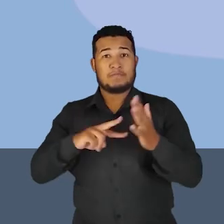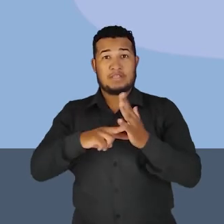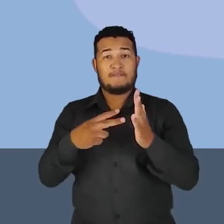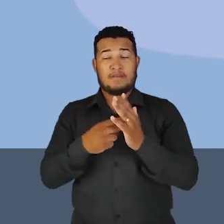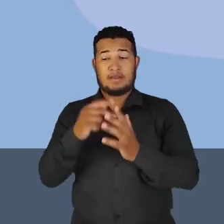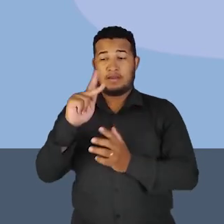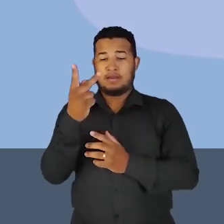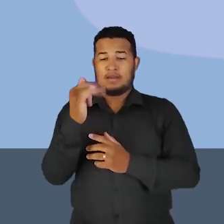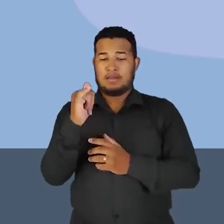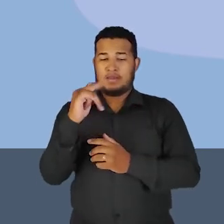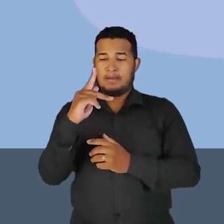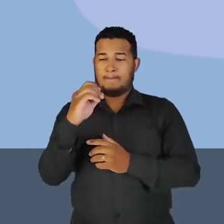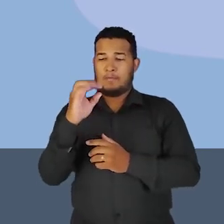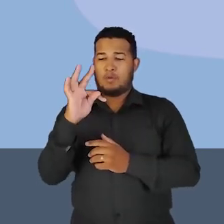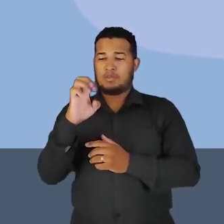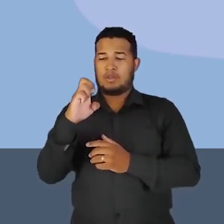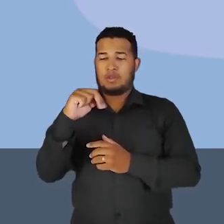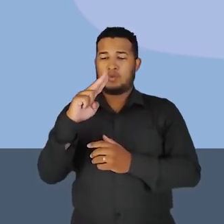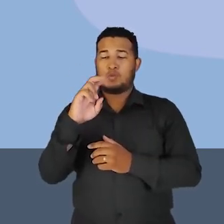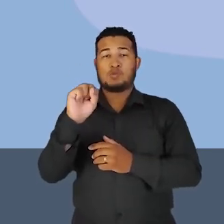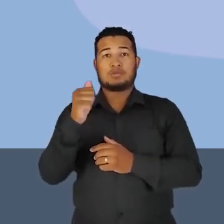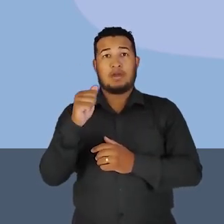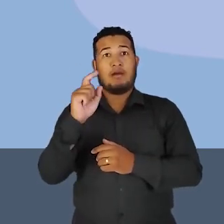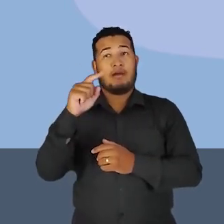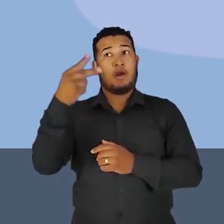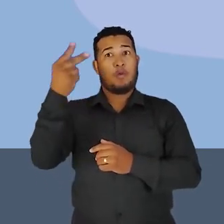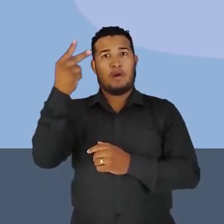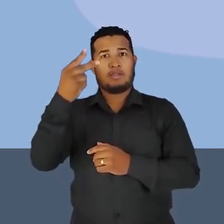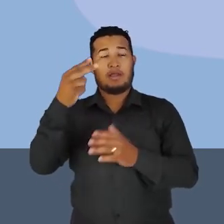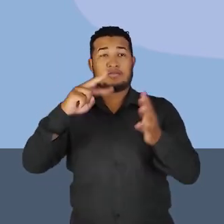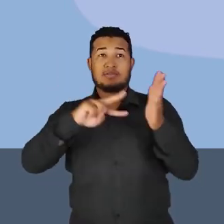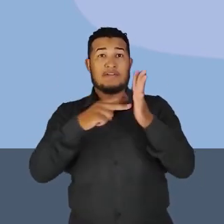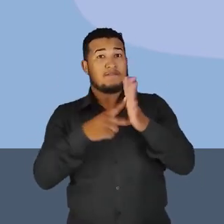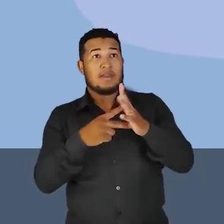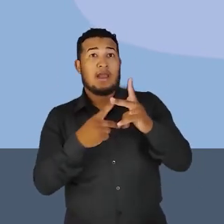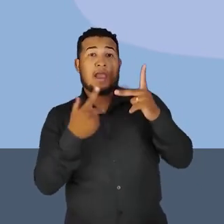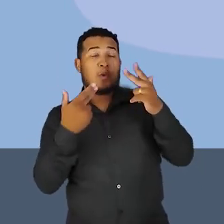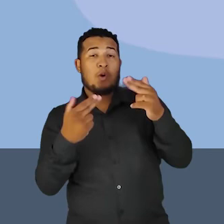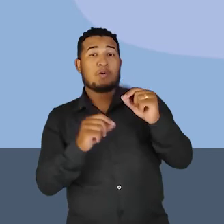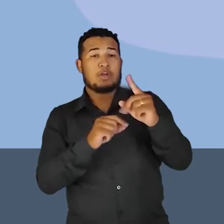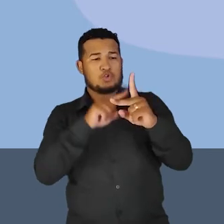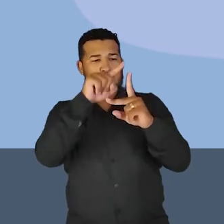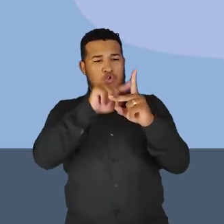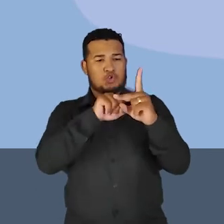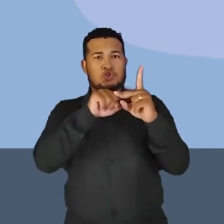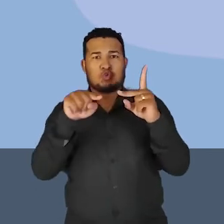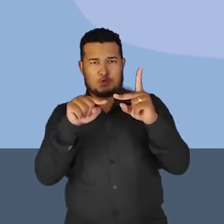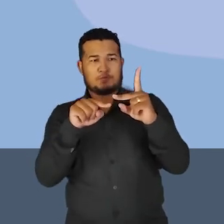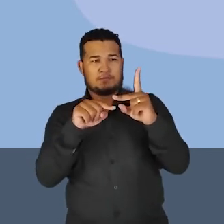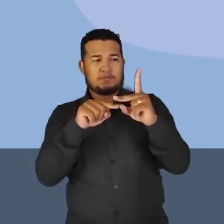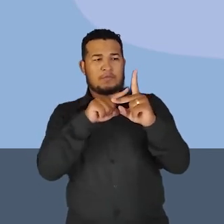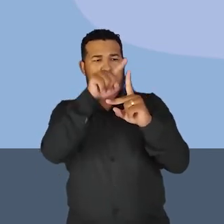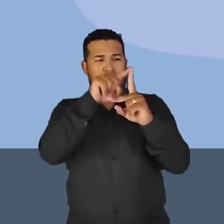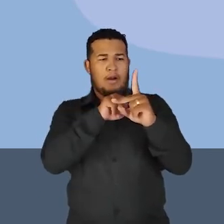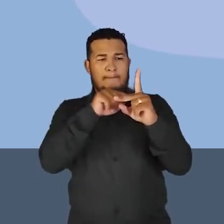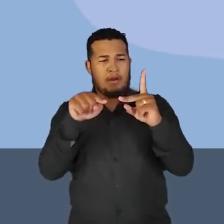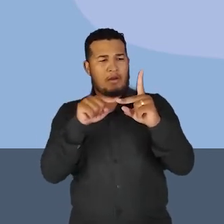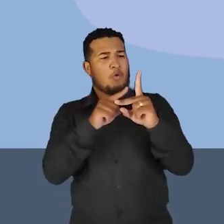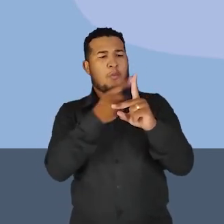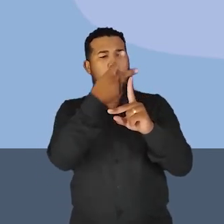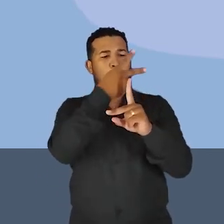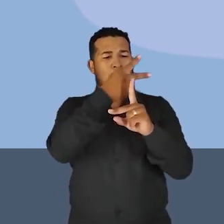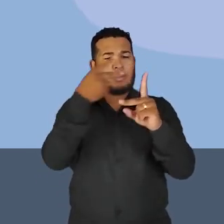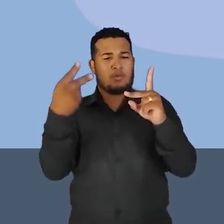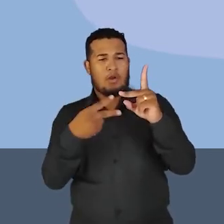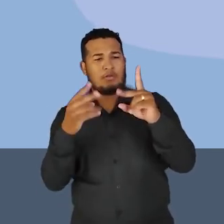elevada ao quadrado é igual à soma dos seus catetos ao quadrado. Se o vetor FR é a hipotenusa,